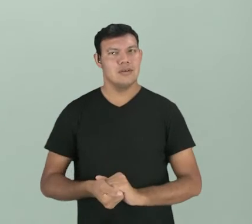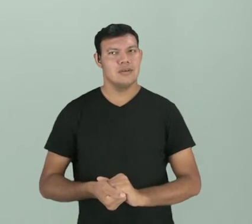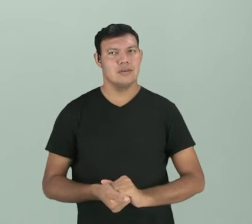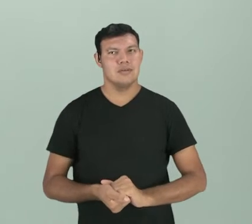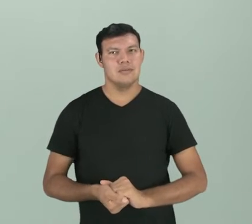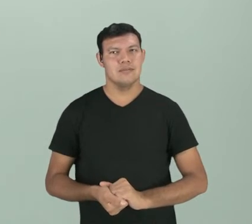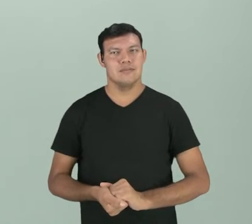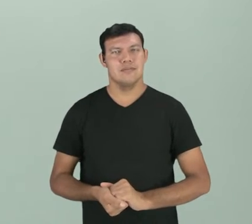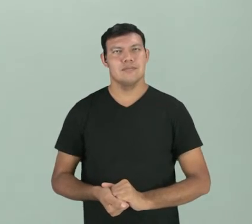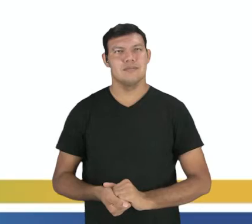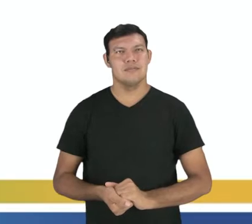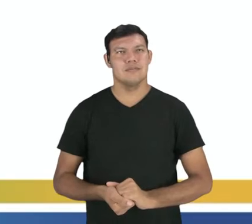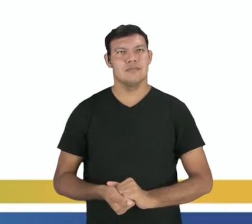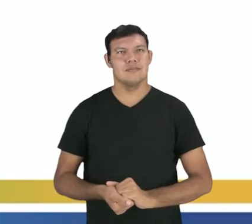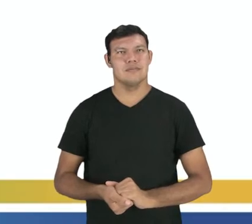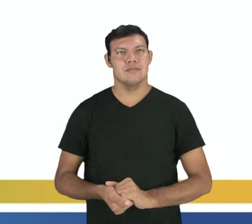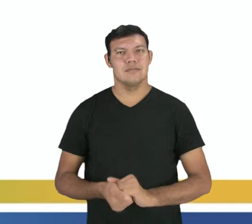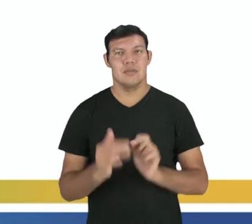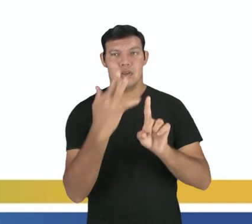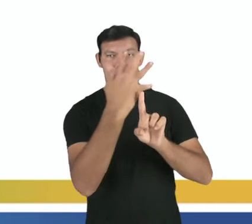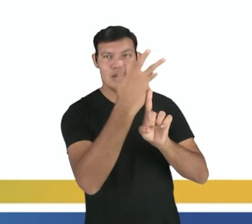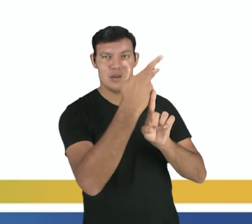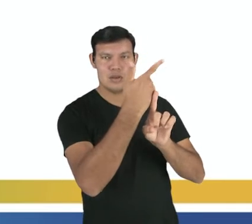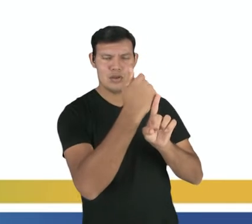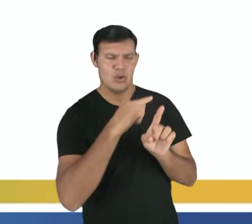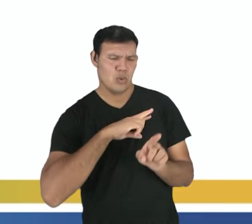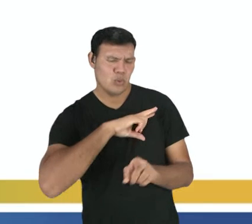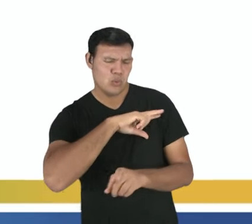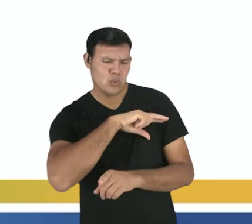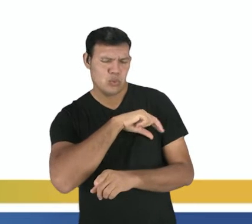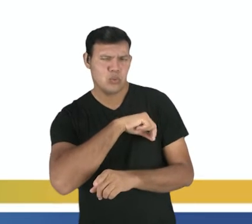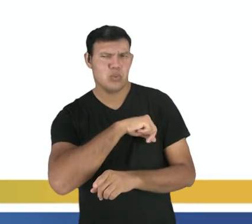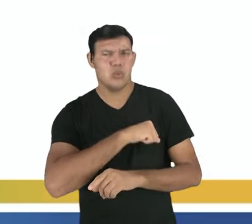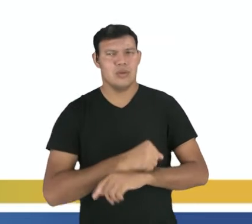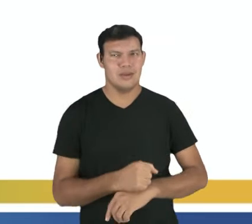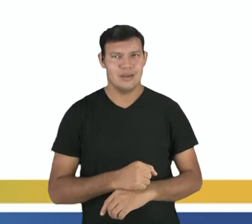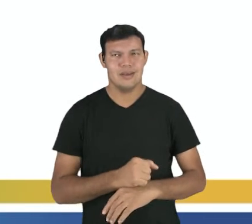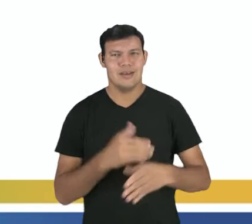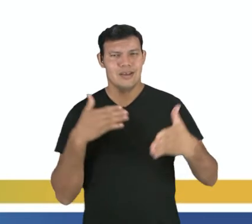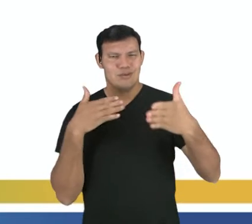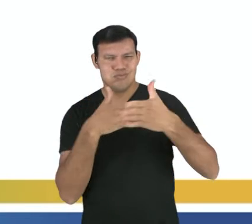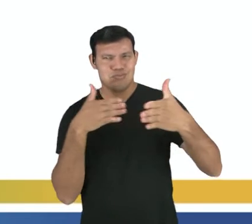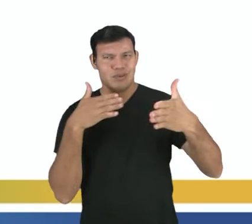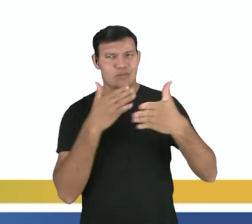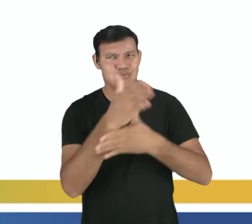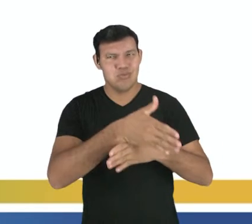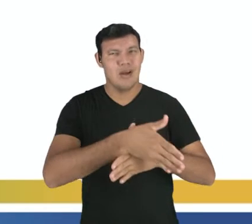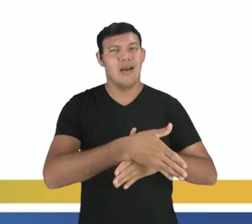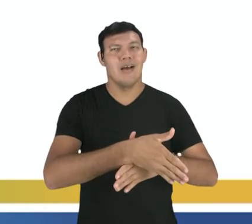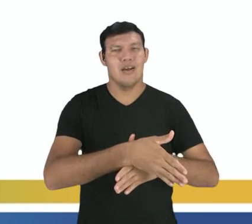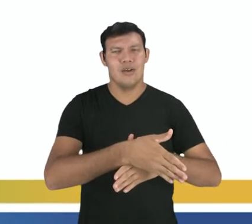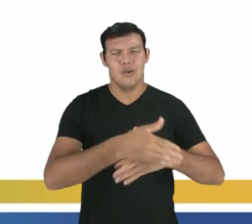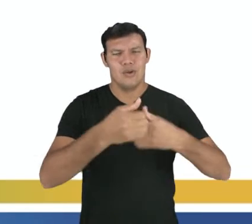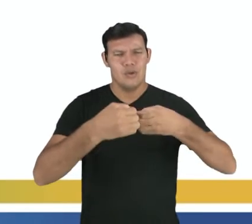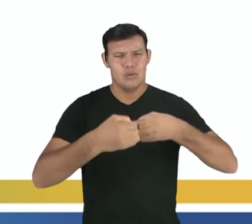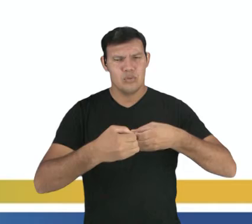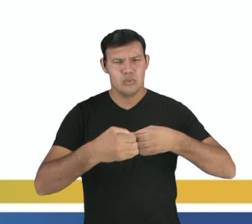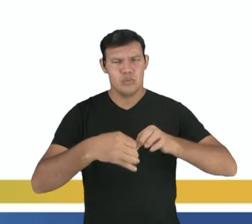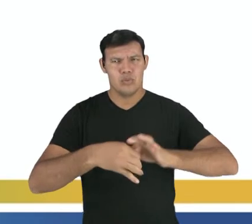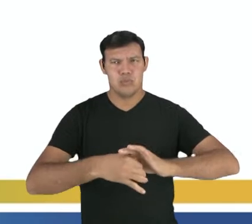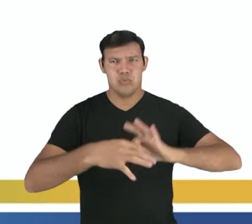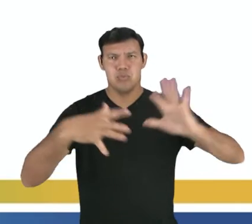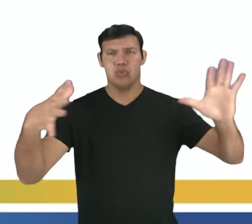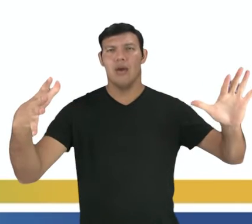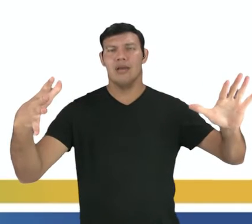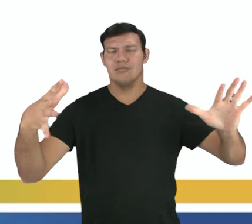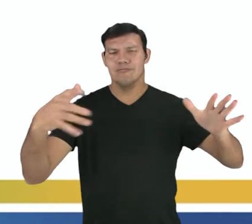né? Então a arte romântica, ao romper as muralhas da corte e ganhar as ruas,